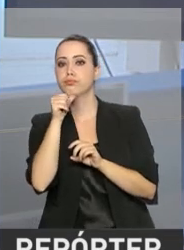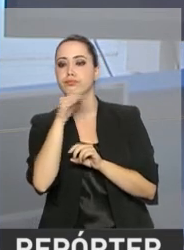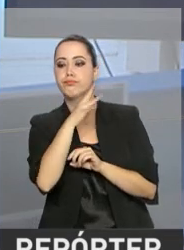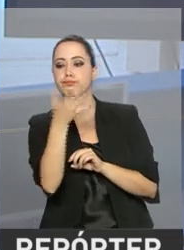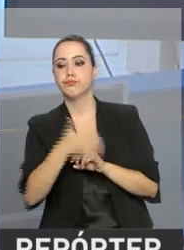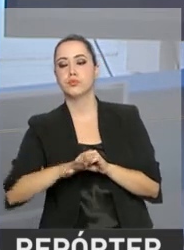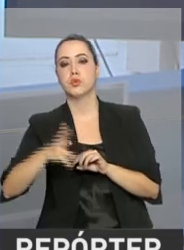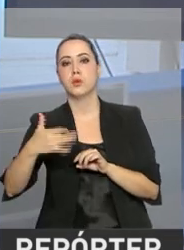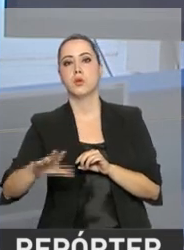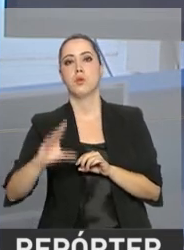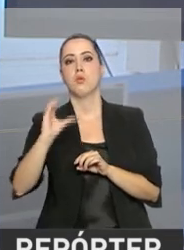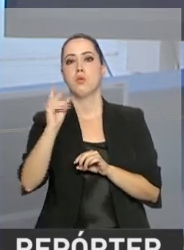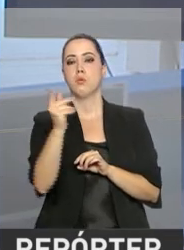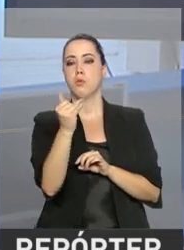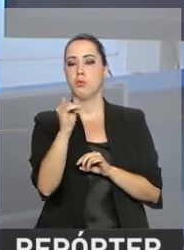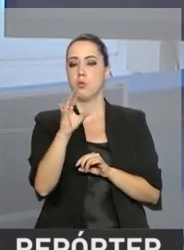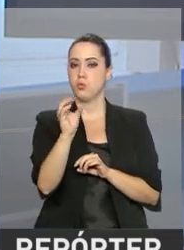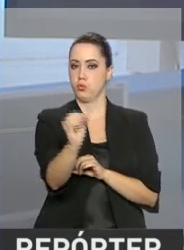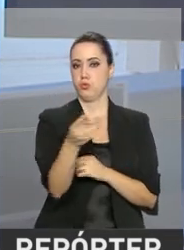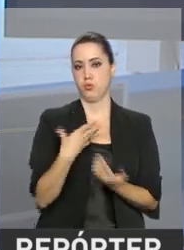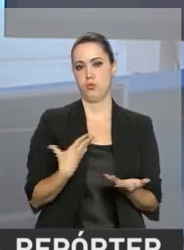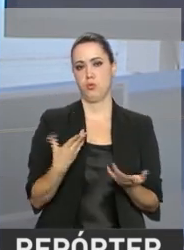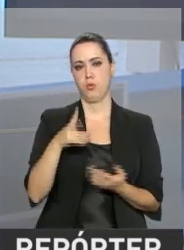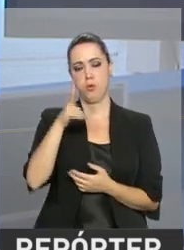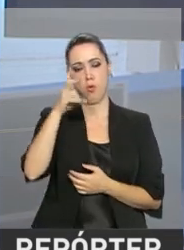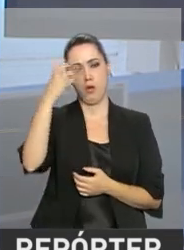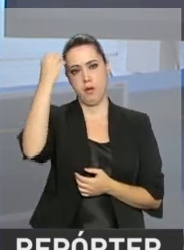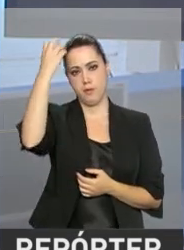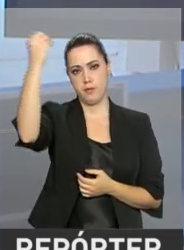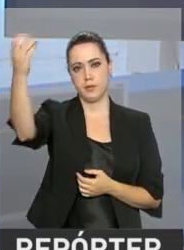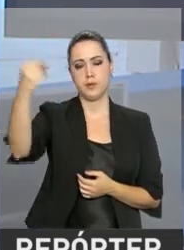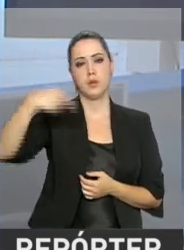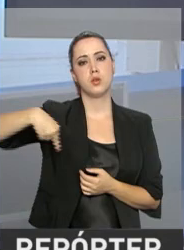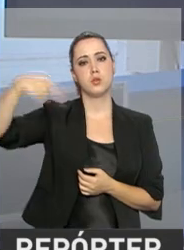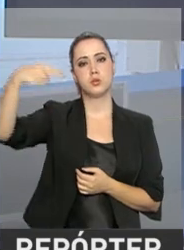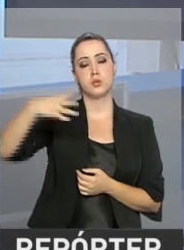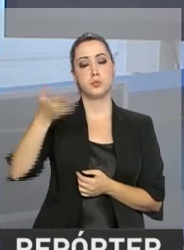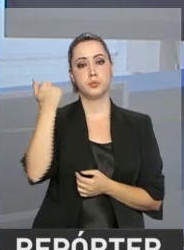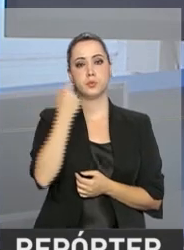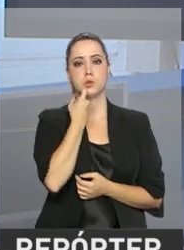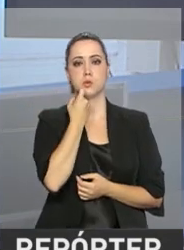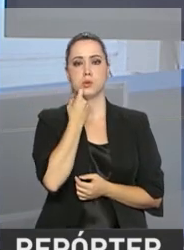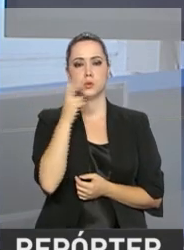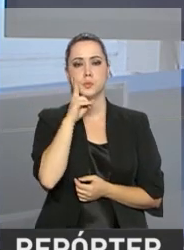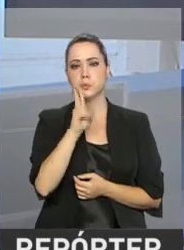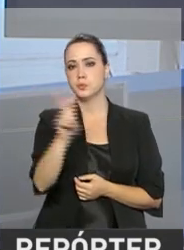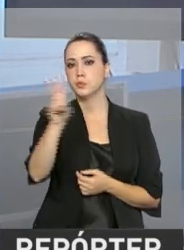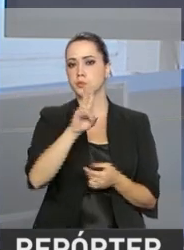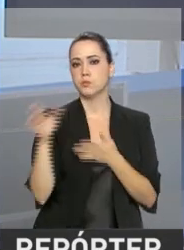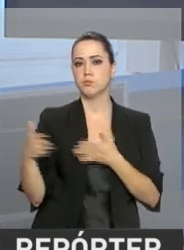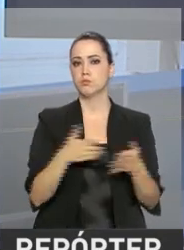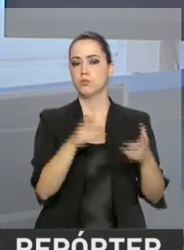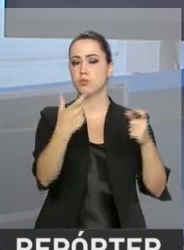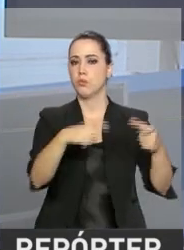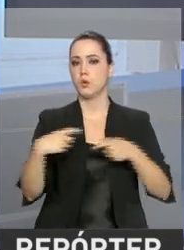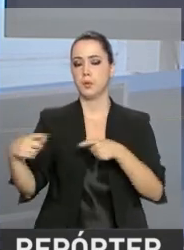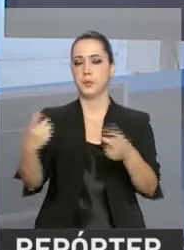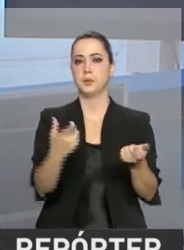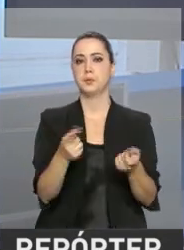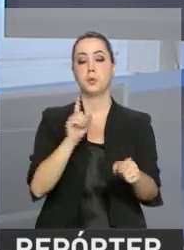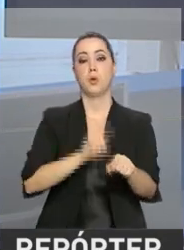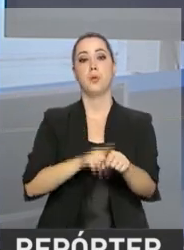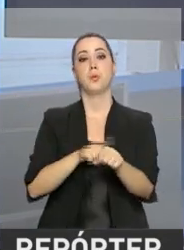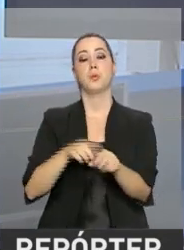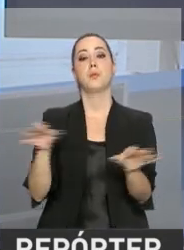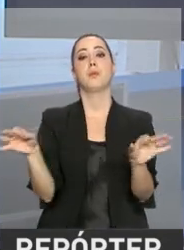executadas durante viagem ao nordeste na sexta feira o presidente michel temer vistoriou alguns trechos quando concluído o projeto